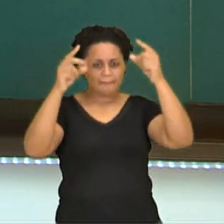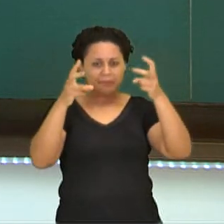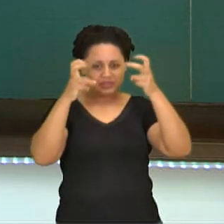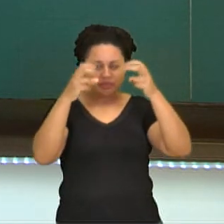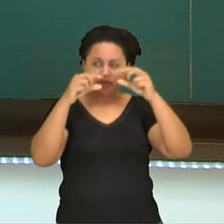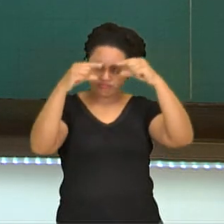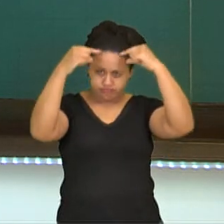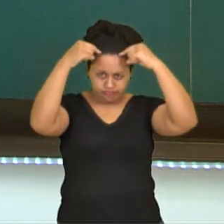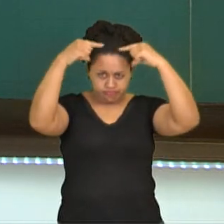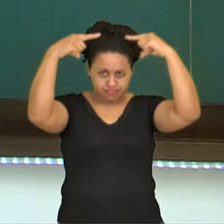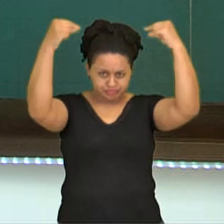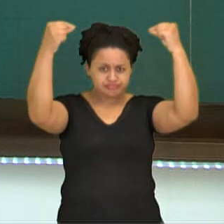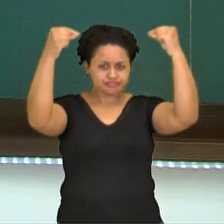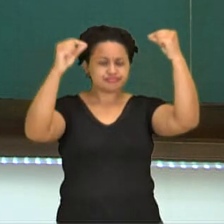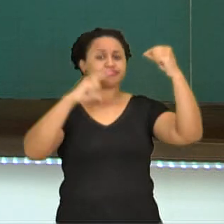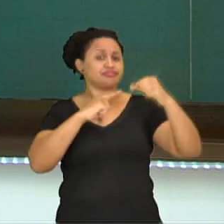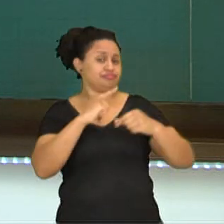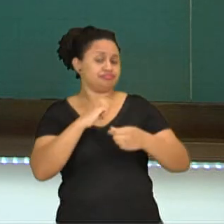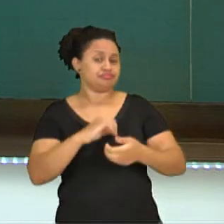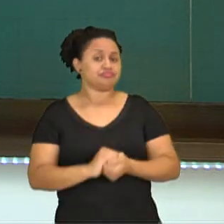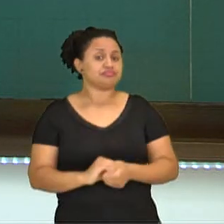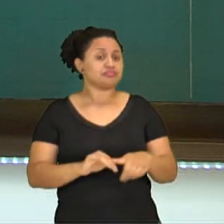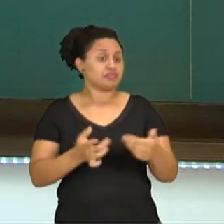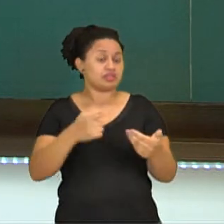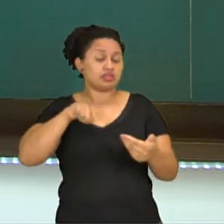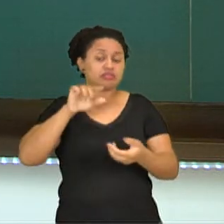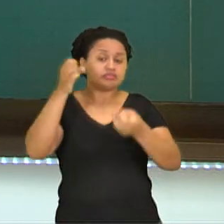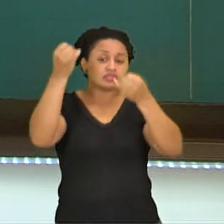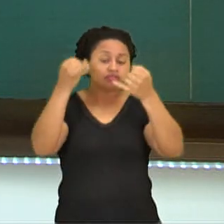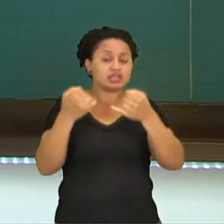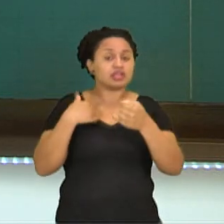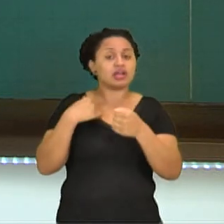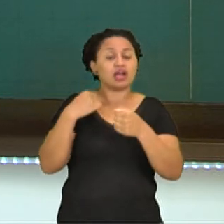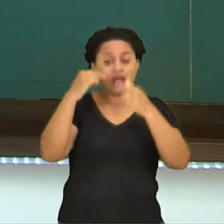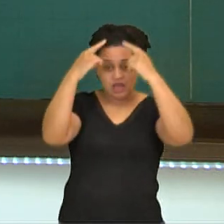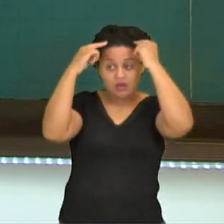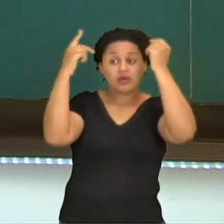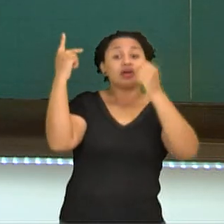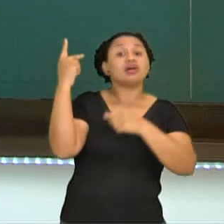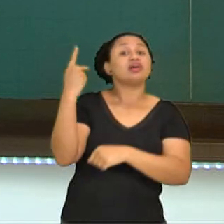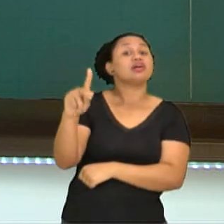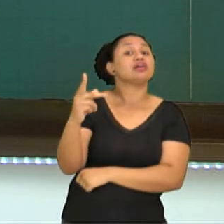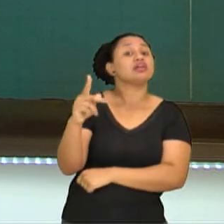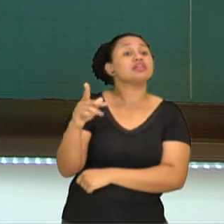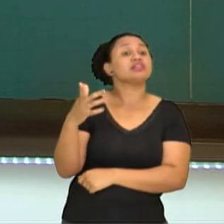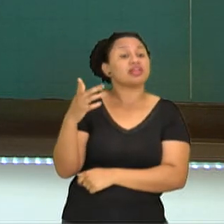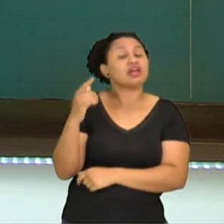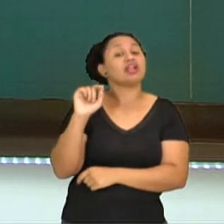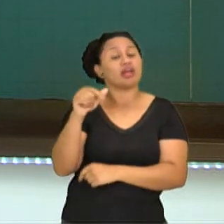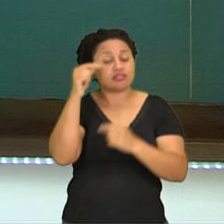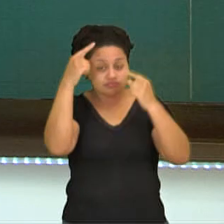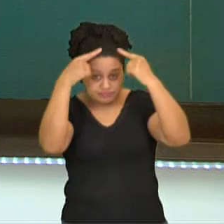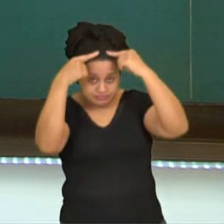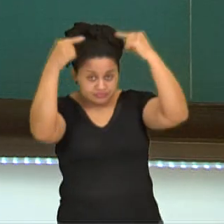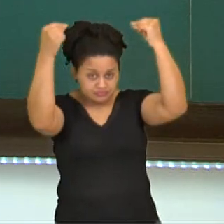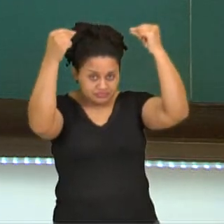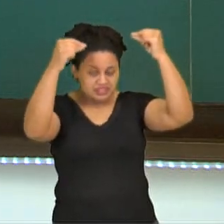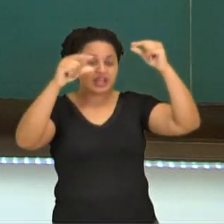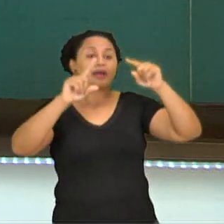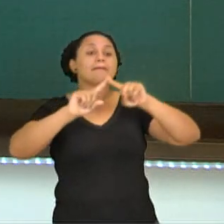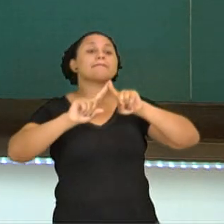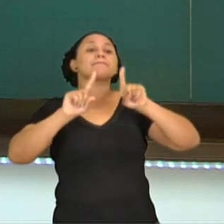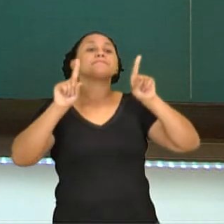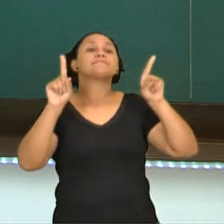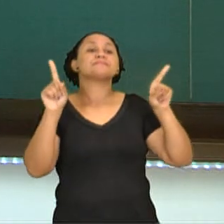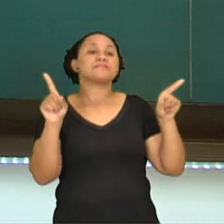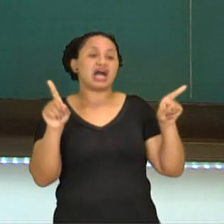da orelha dele? Então, vocês vão dizer, a orelha dele é pontiaguda.